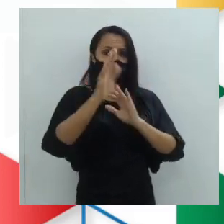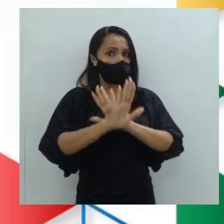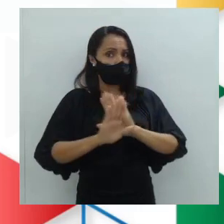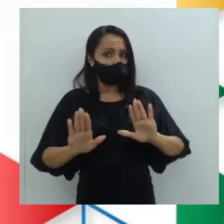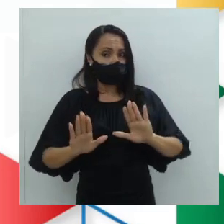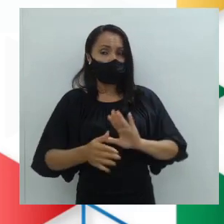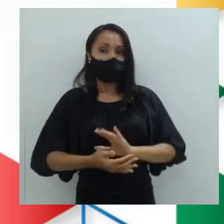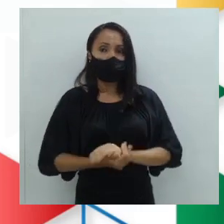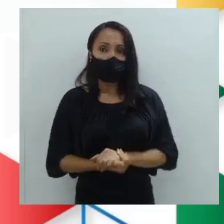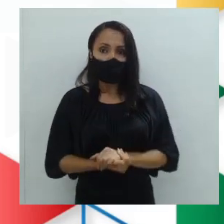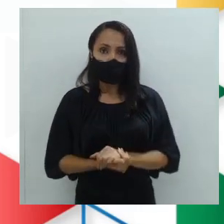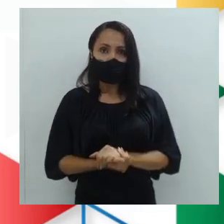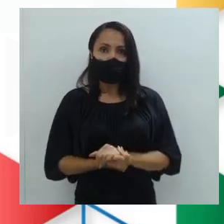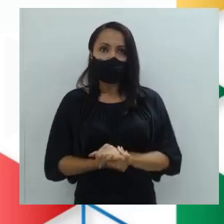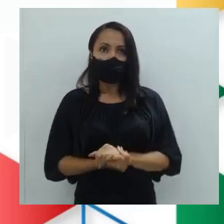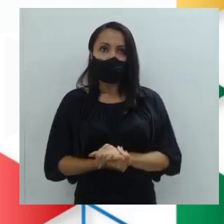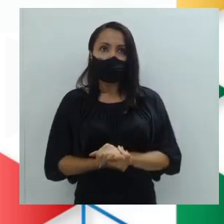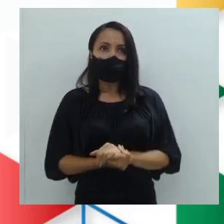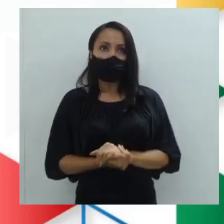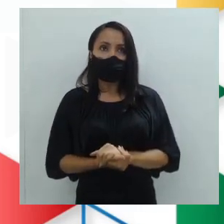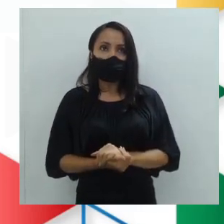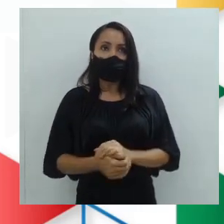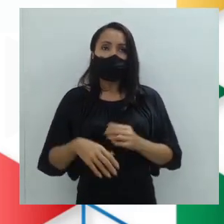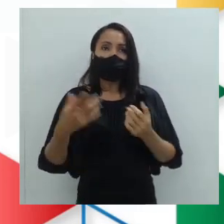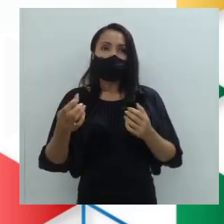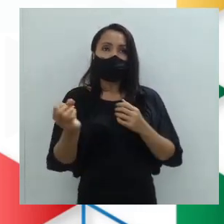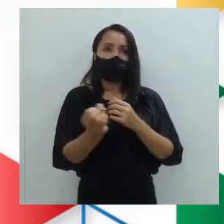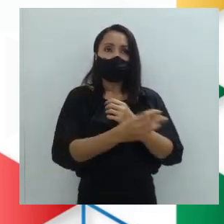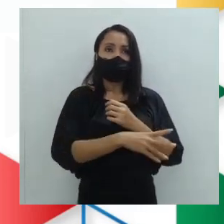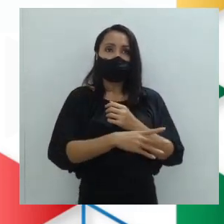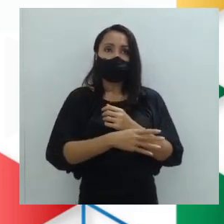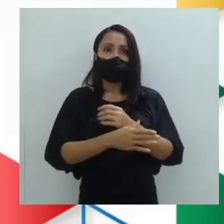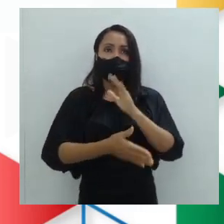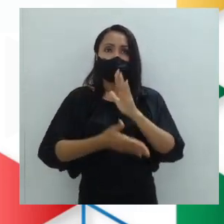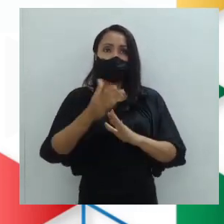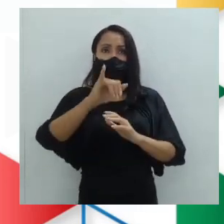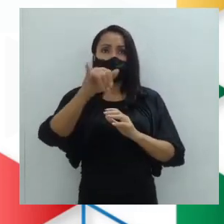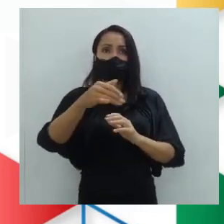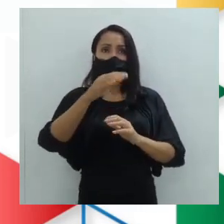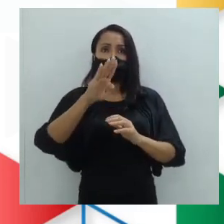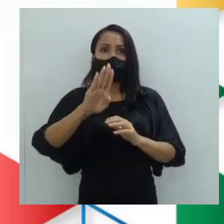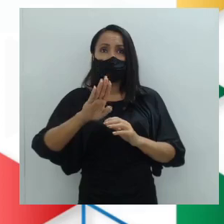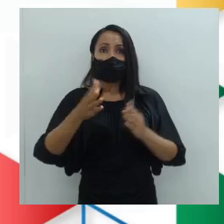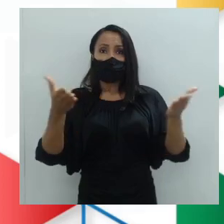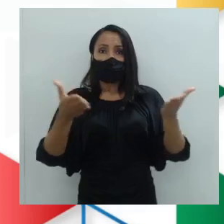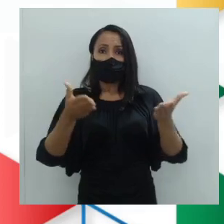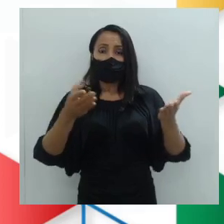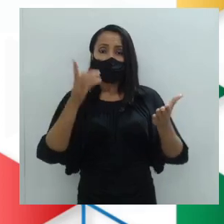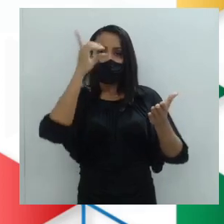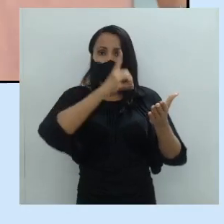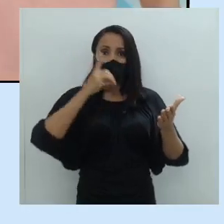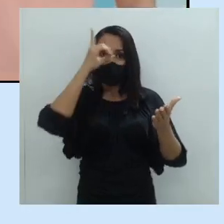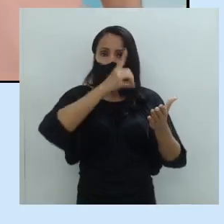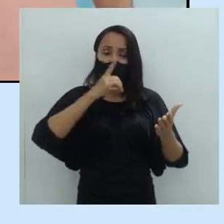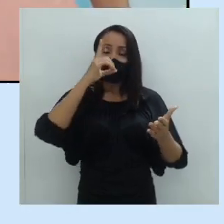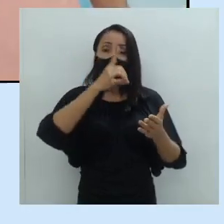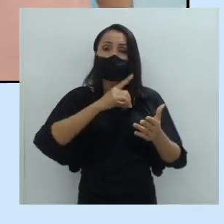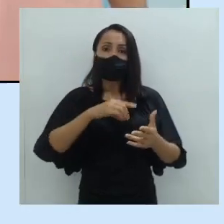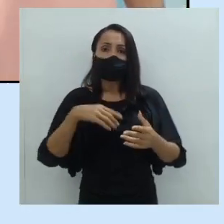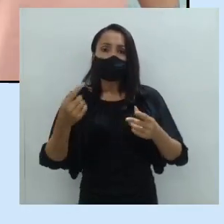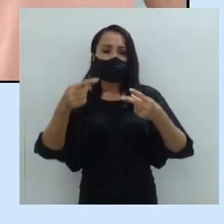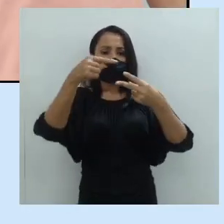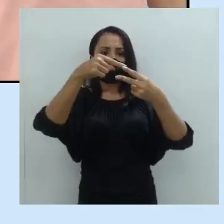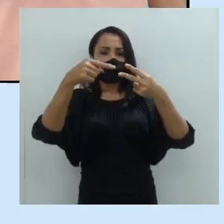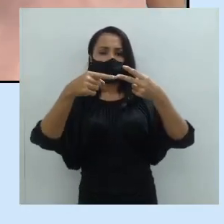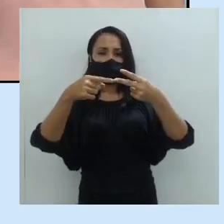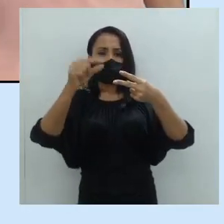atenção. Novo Viagem do JB, agora aos domingos. Nós temos aqui duas frases,